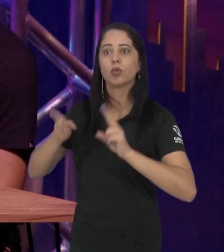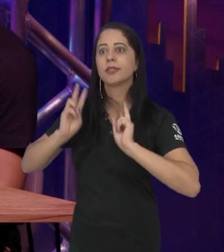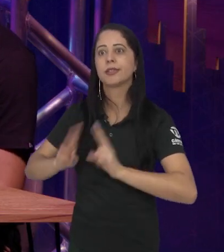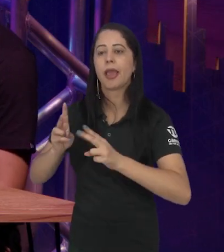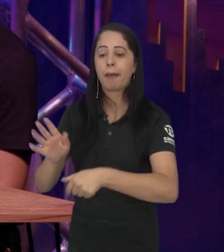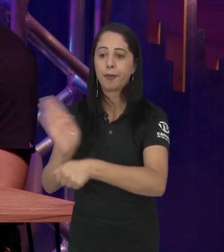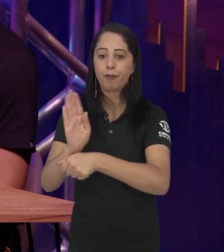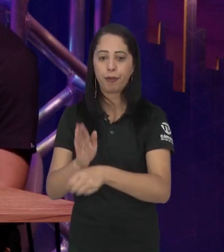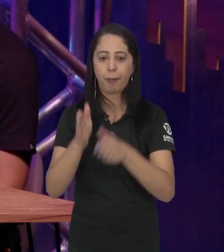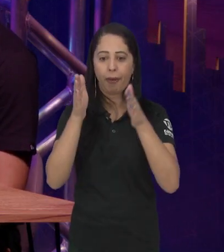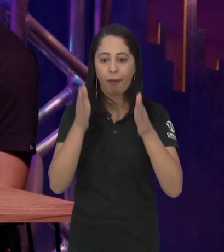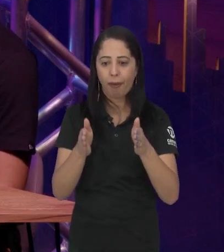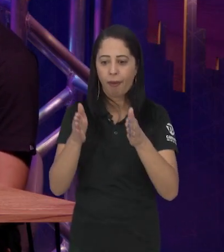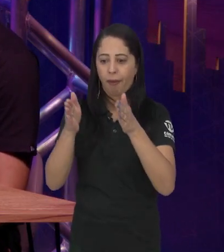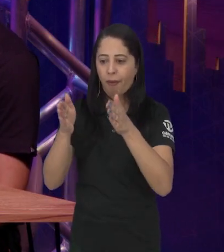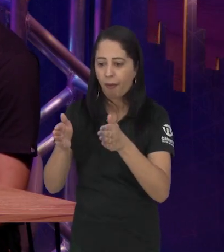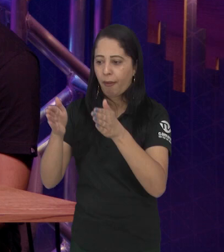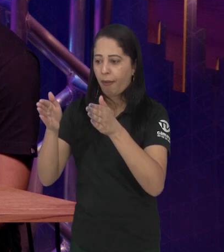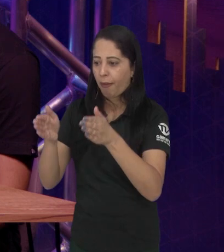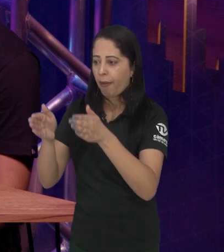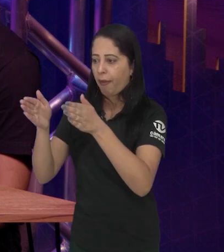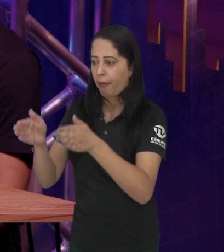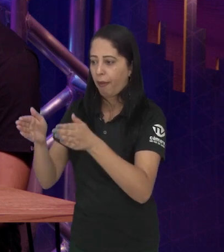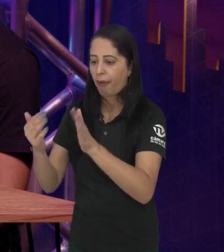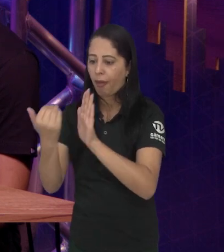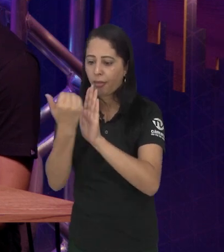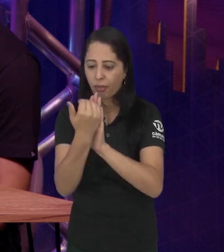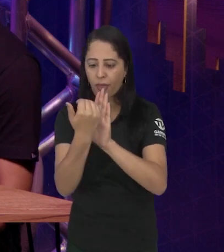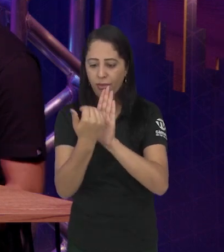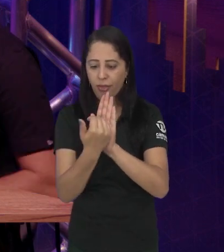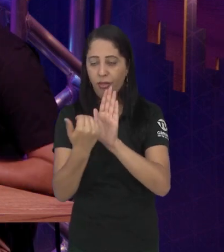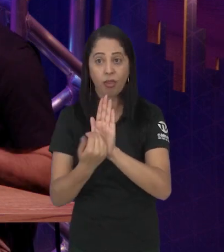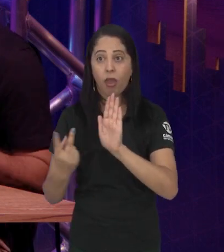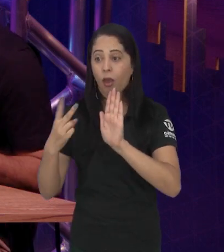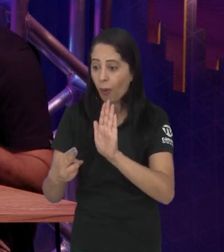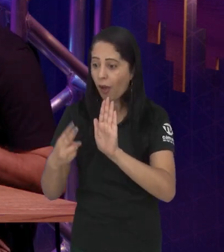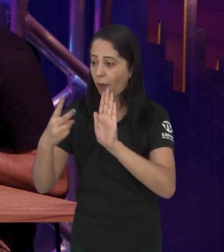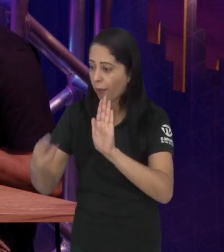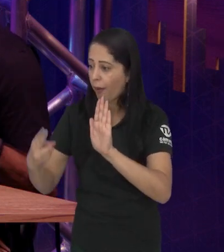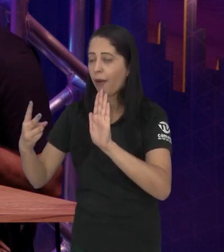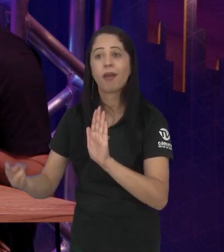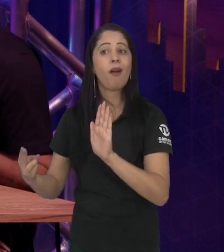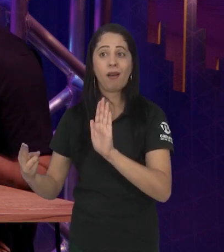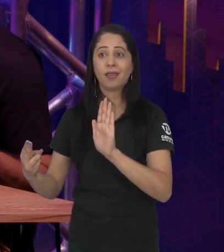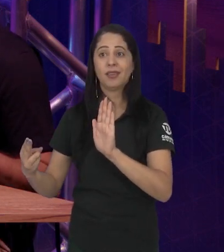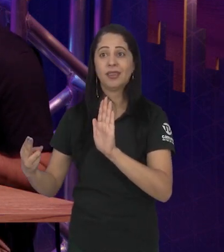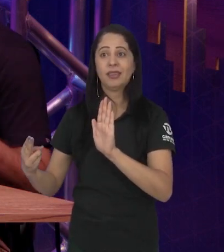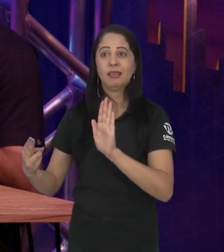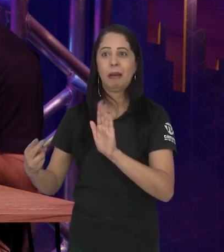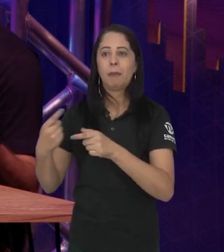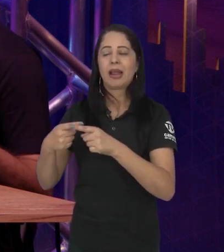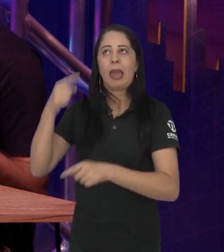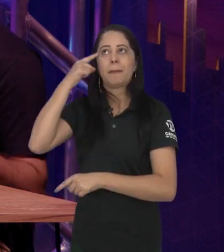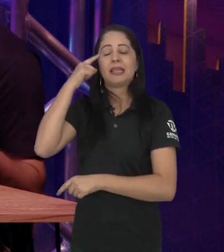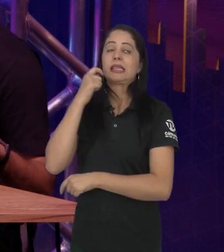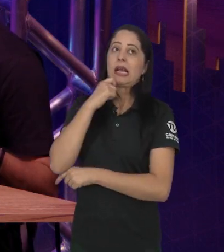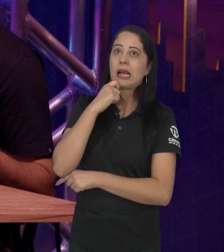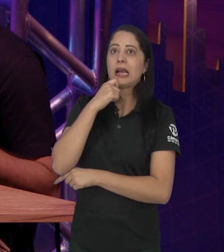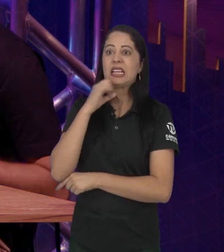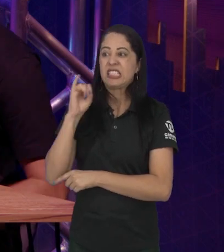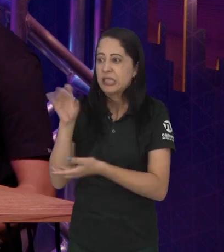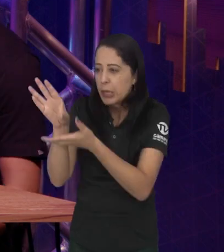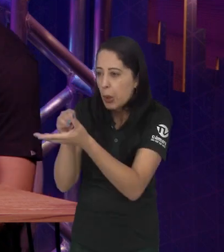Então era seguir a ideia de roteiro, ritmo e tal, padrão, que conseguia chegar